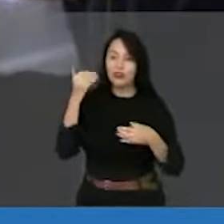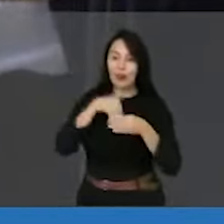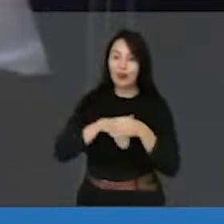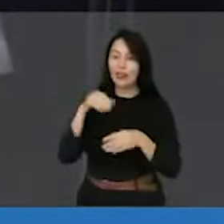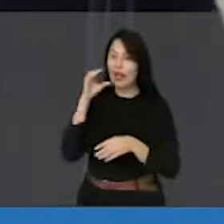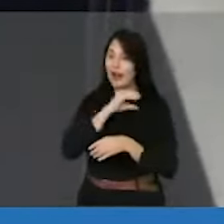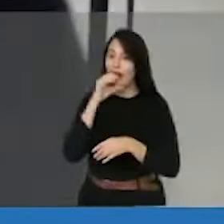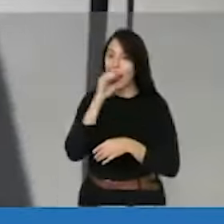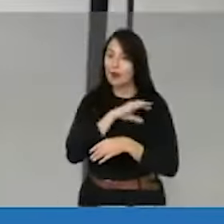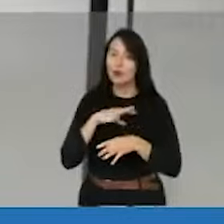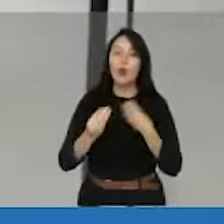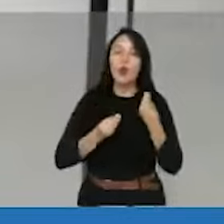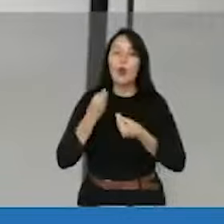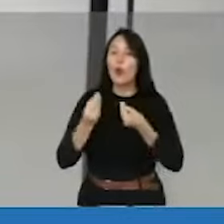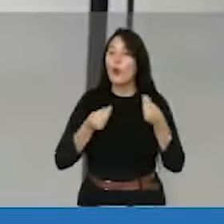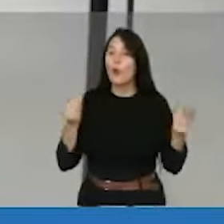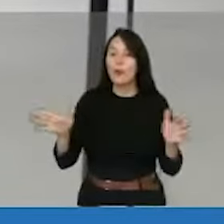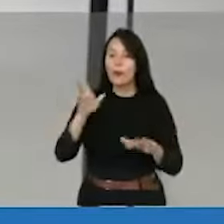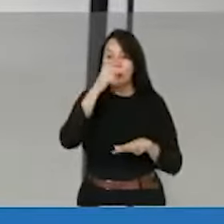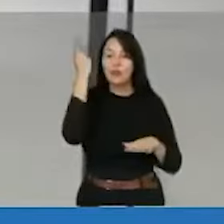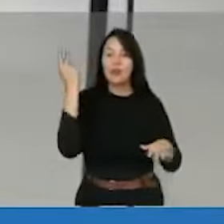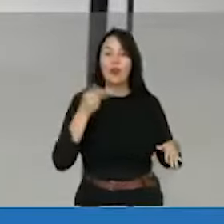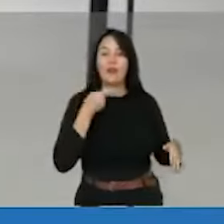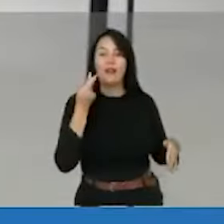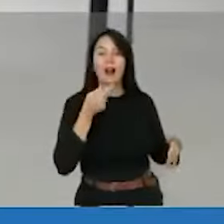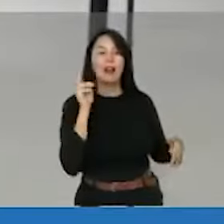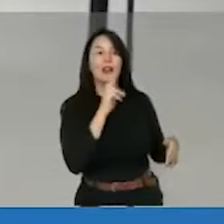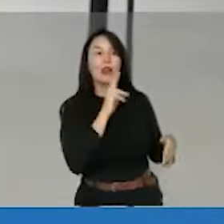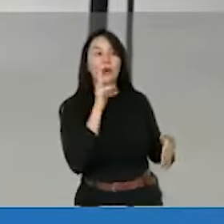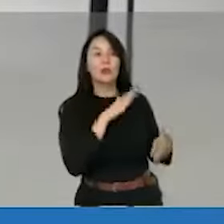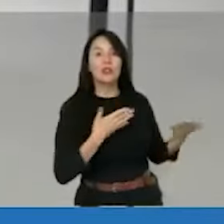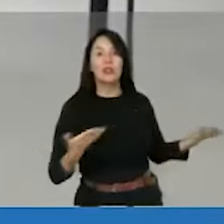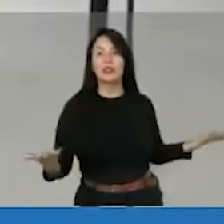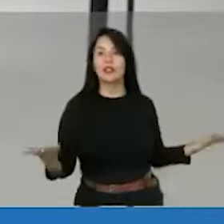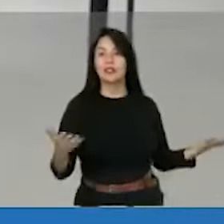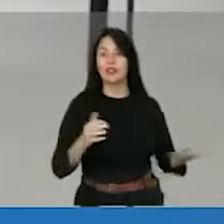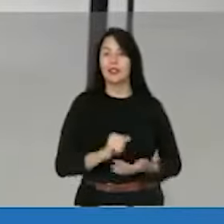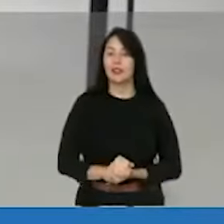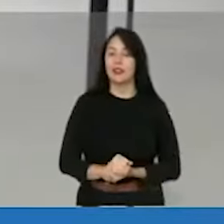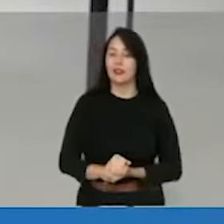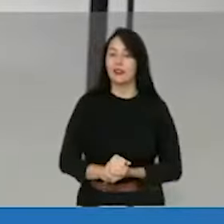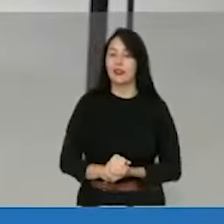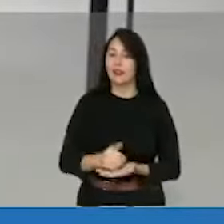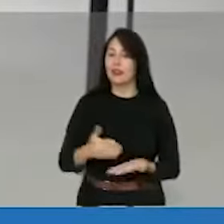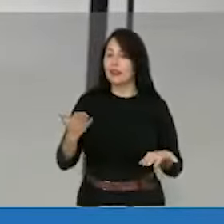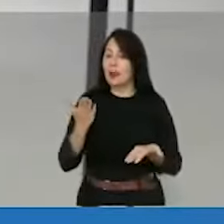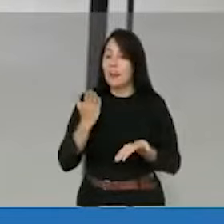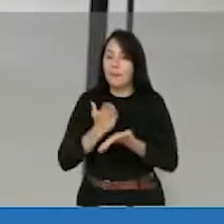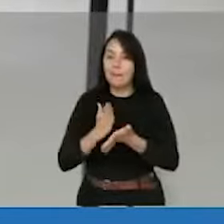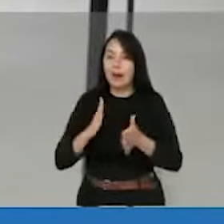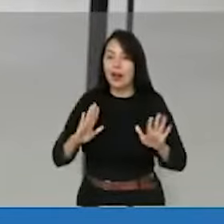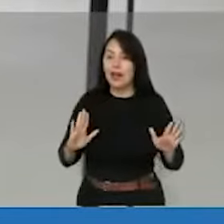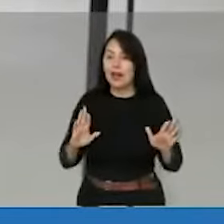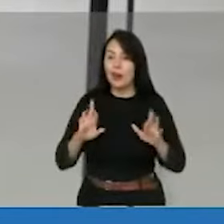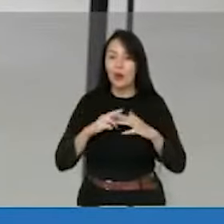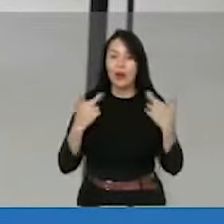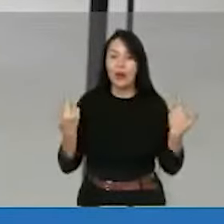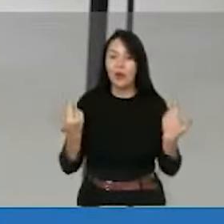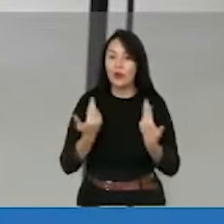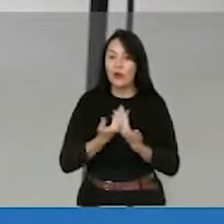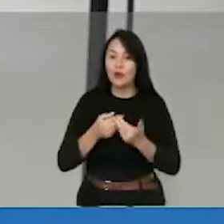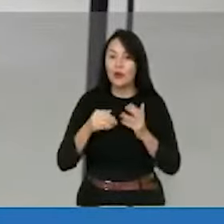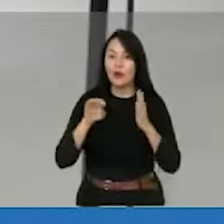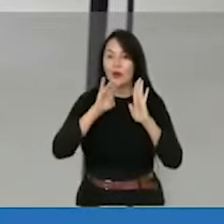que alguém diz que tem urgência, que é a favor da proposição e quer obstruir a sessão e quer tirar de pauta